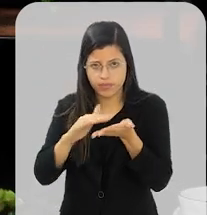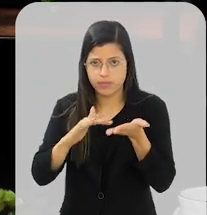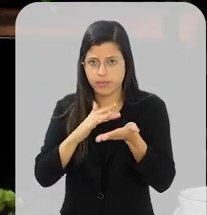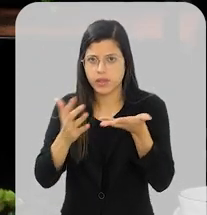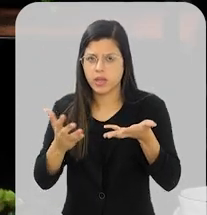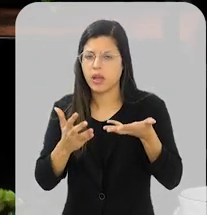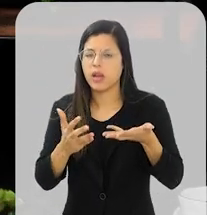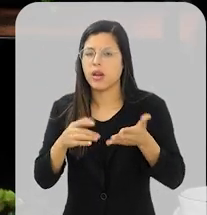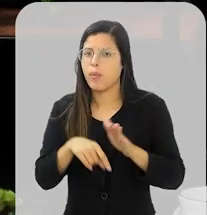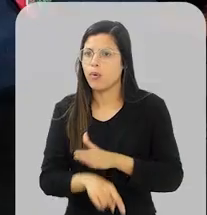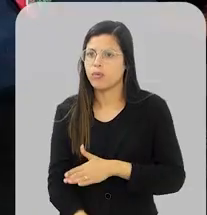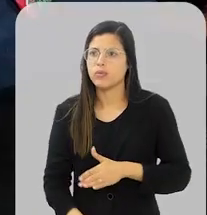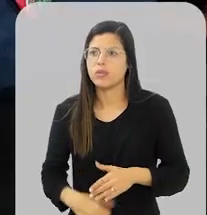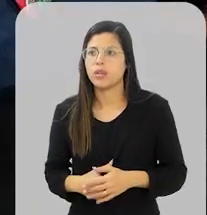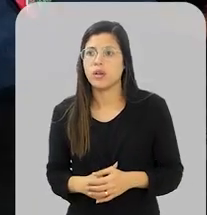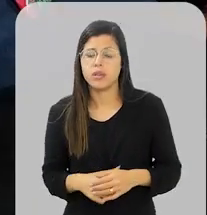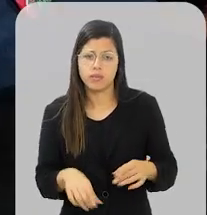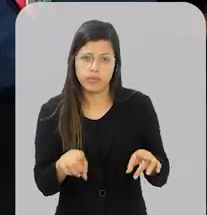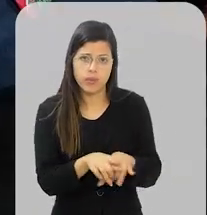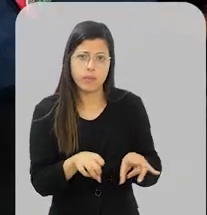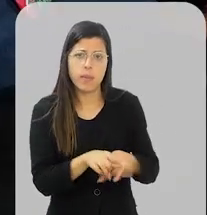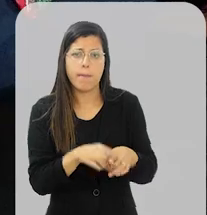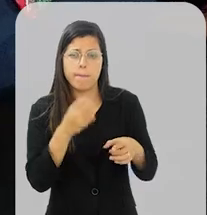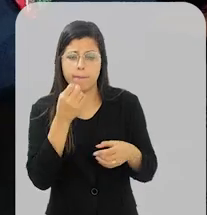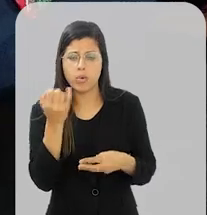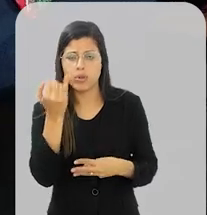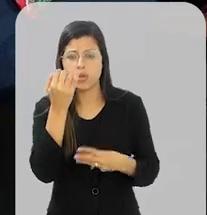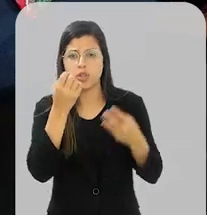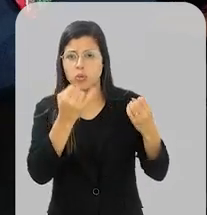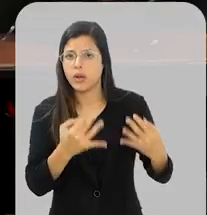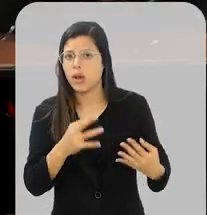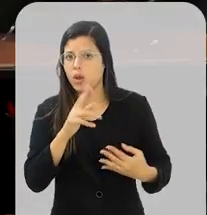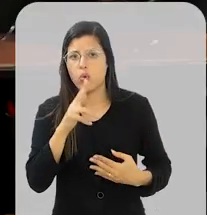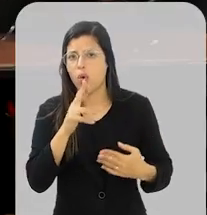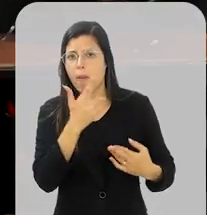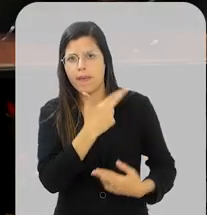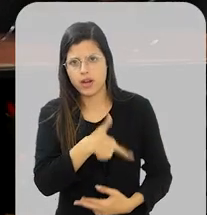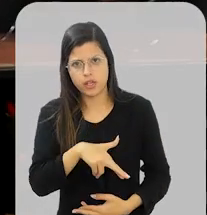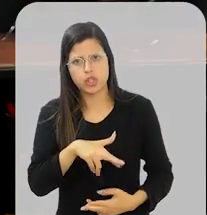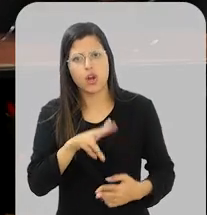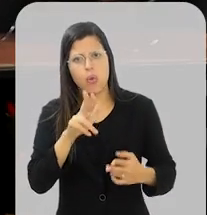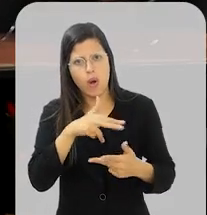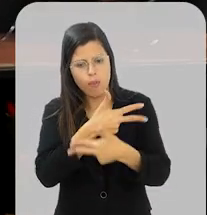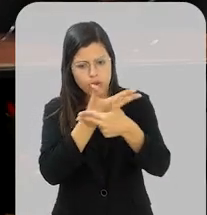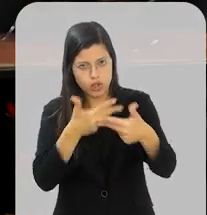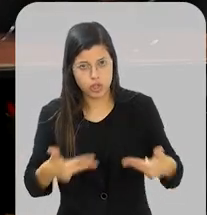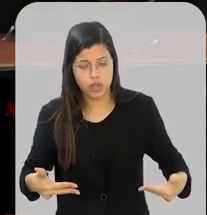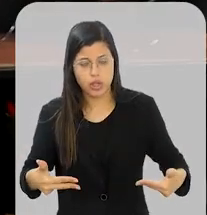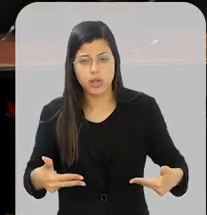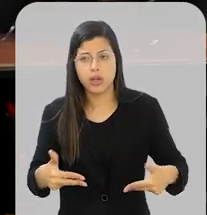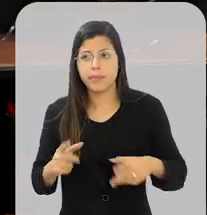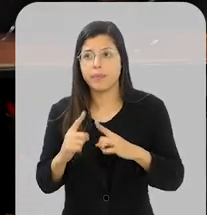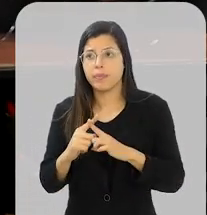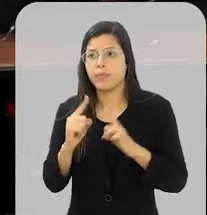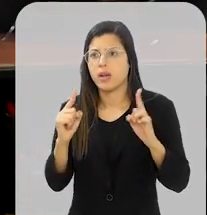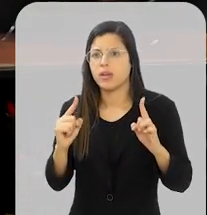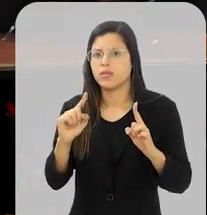na história. Até porque a gente deixa claro que ela não é uma religião, ela é uma etnia. Sim, né? Sim.